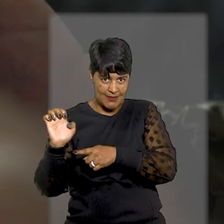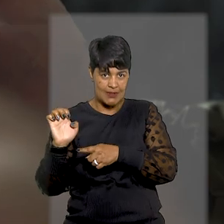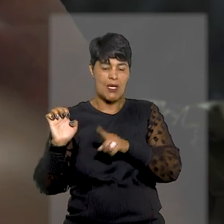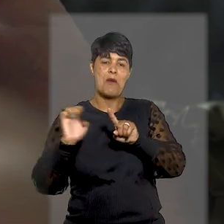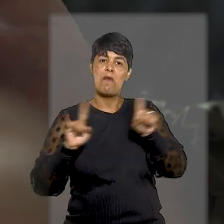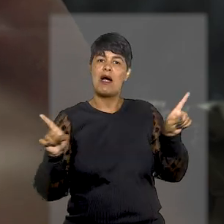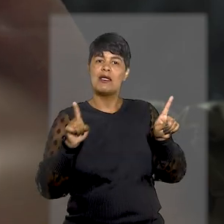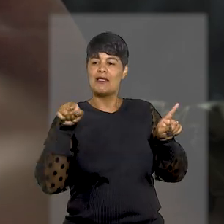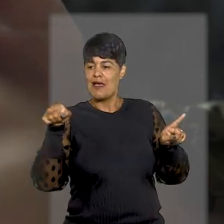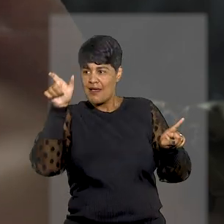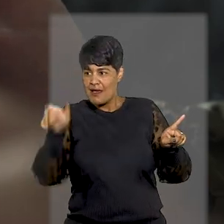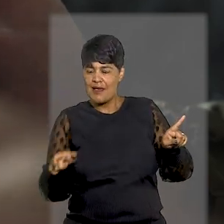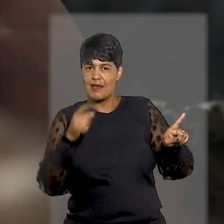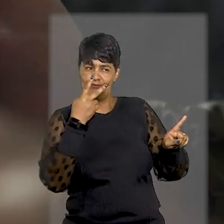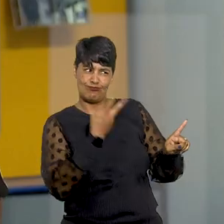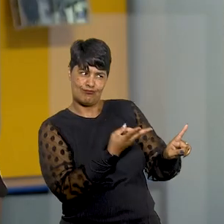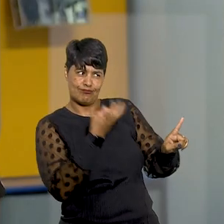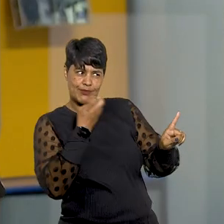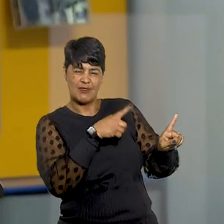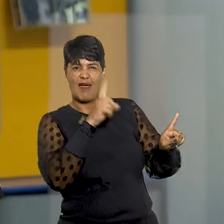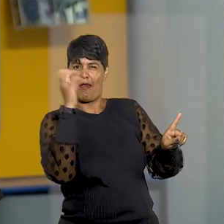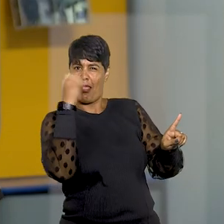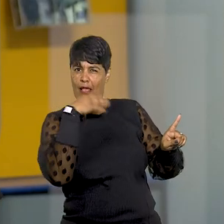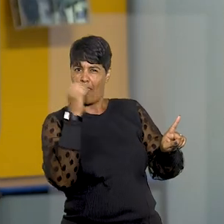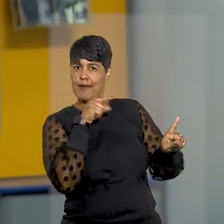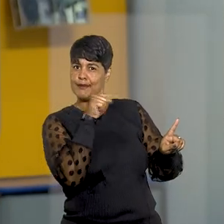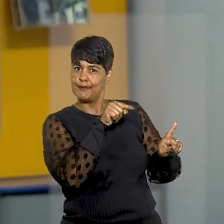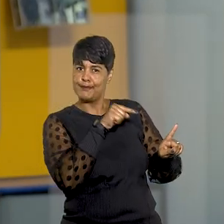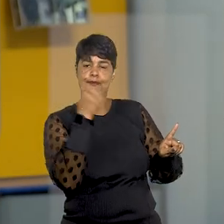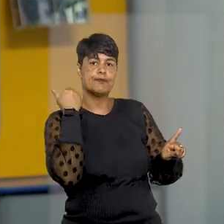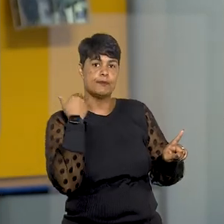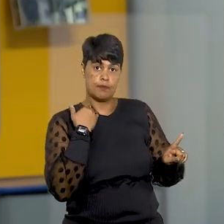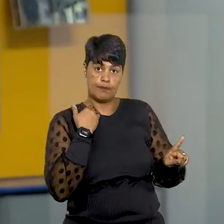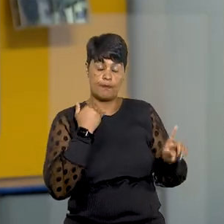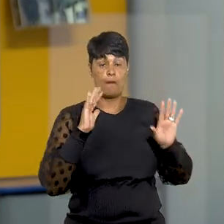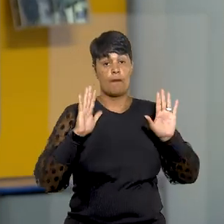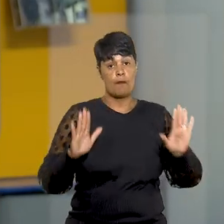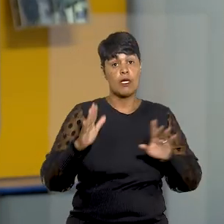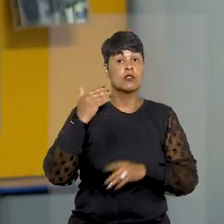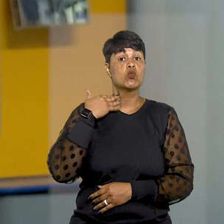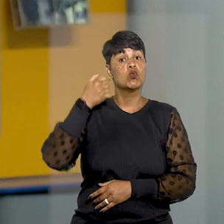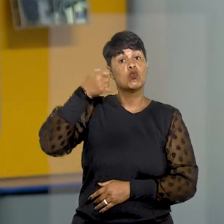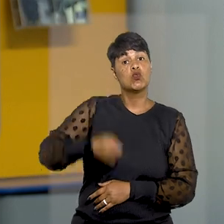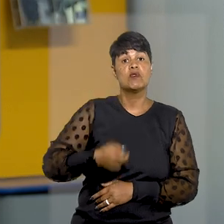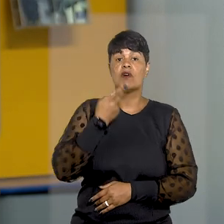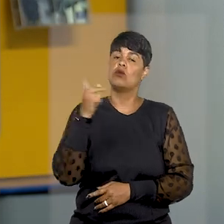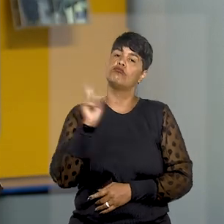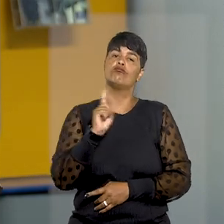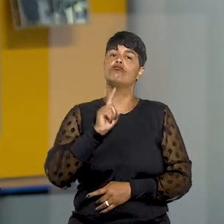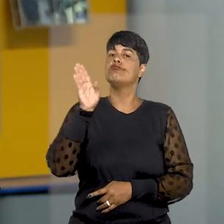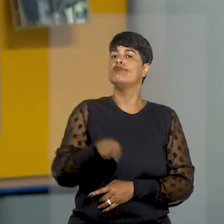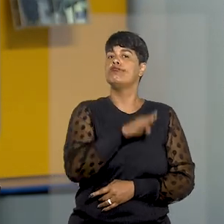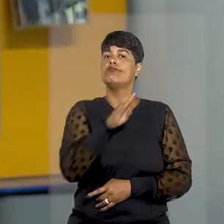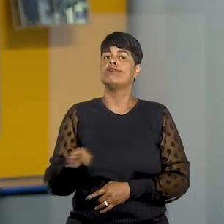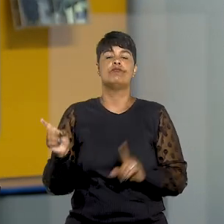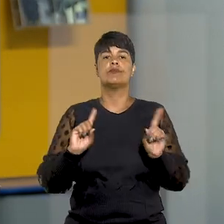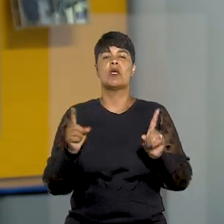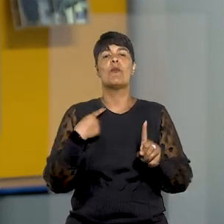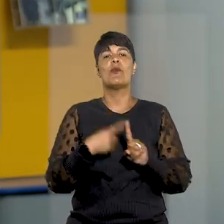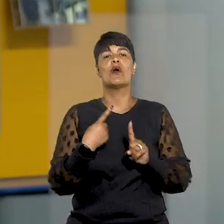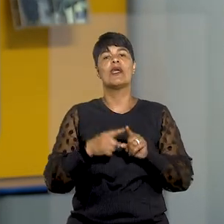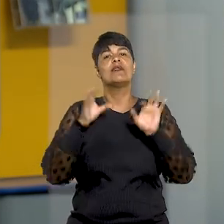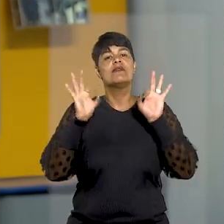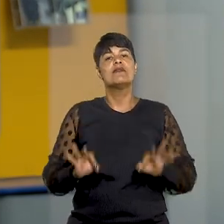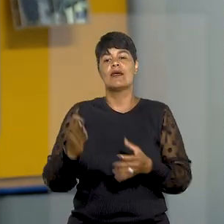consideradas abusivas em primeira instância o juiz rejeitou a alegação de coisa julgada porém entender que